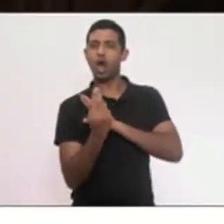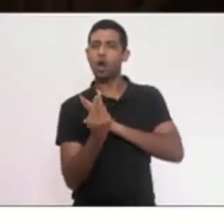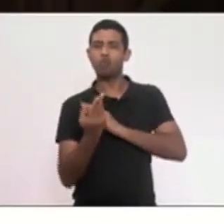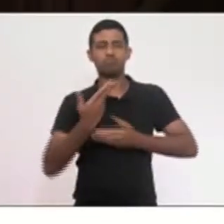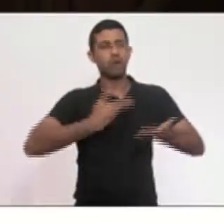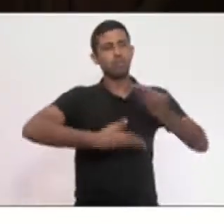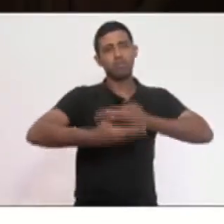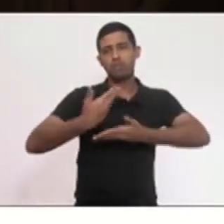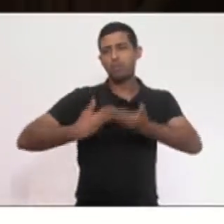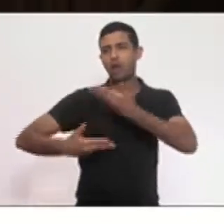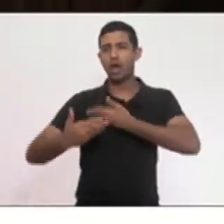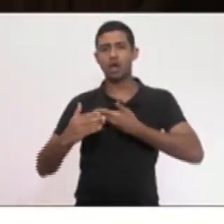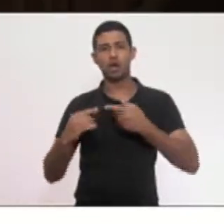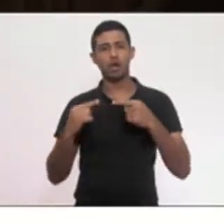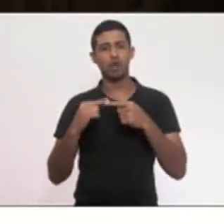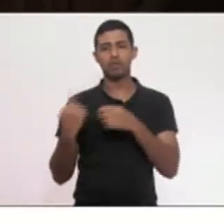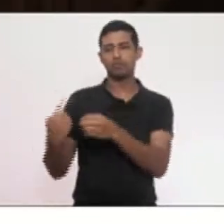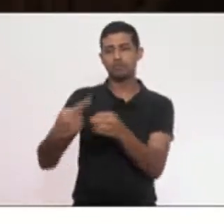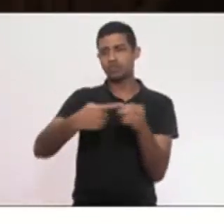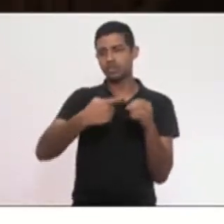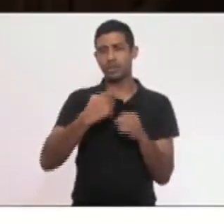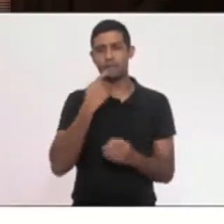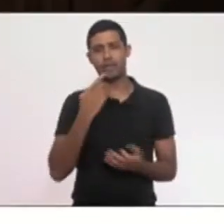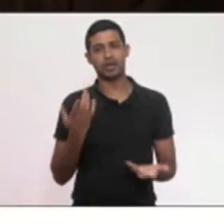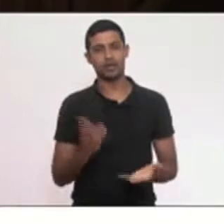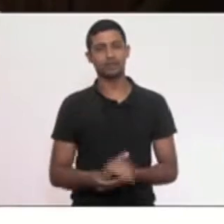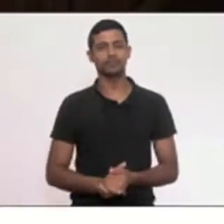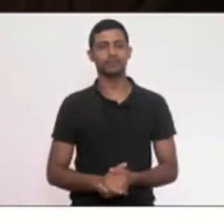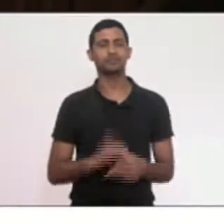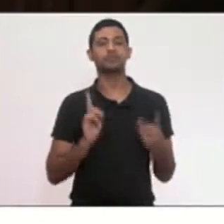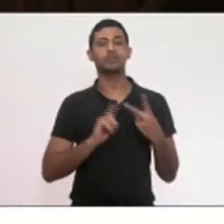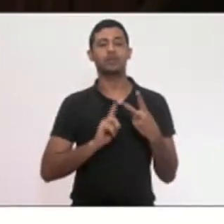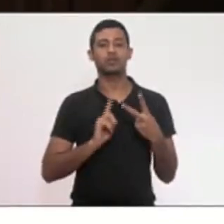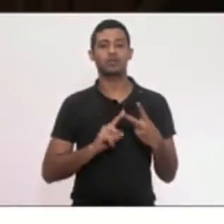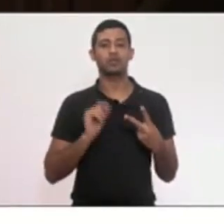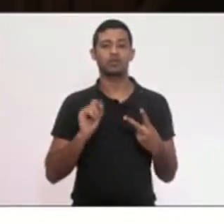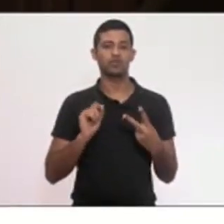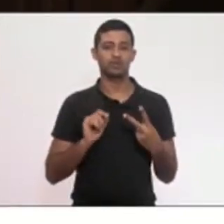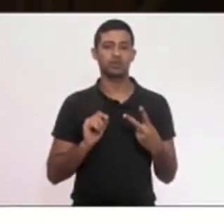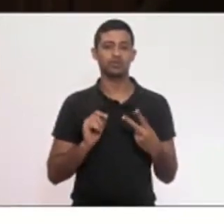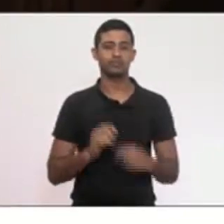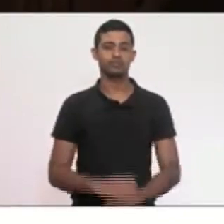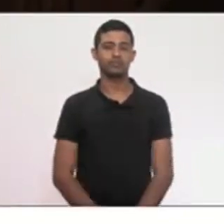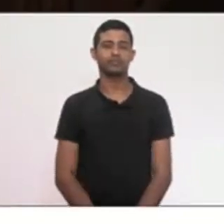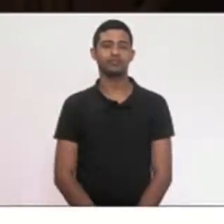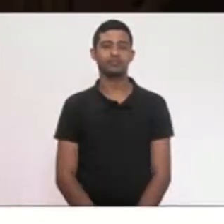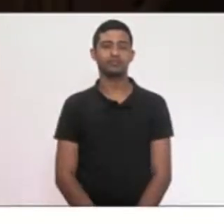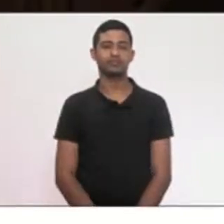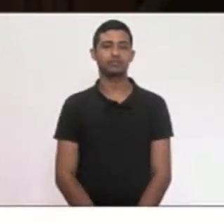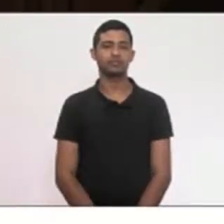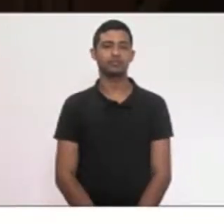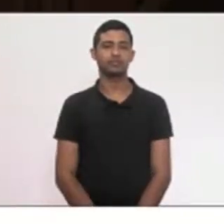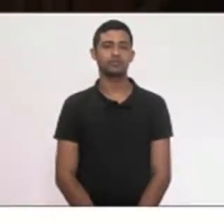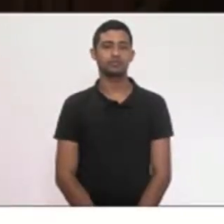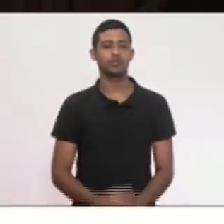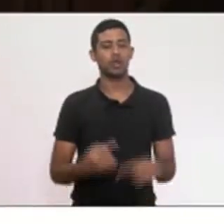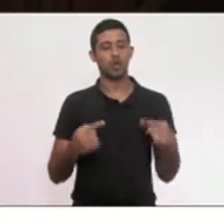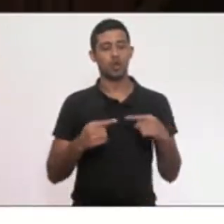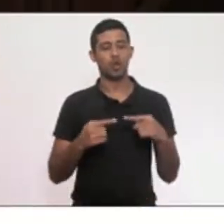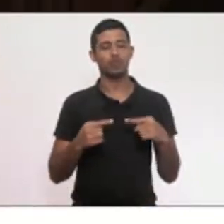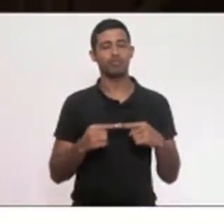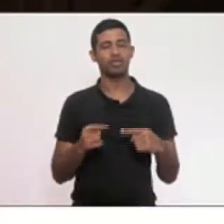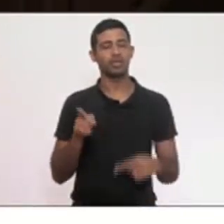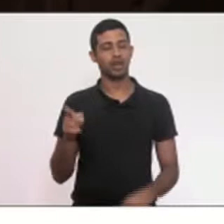com municípios vizinhos ou circunvizinhos. E o outro fenômeno é o fenômeno da